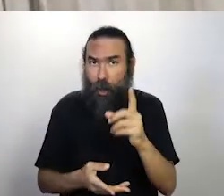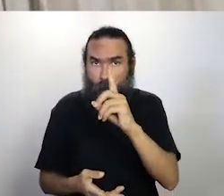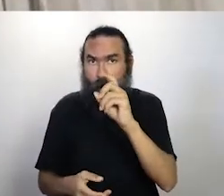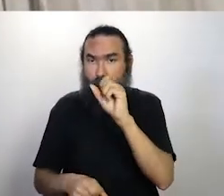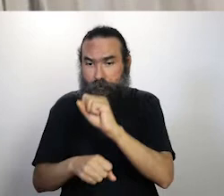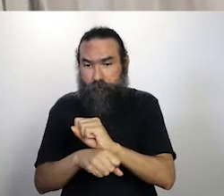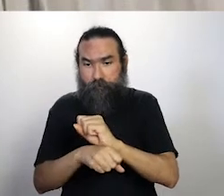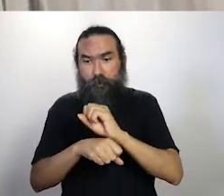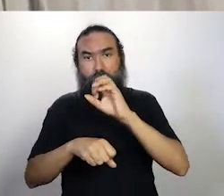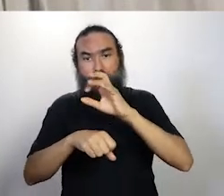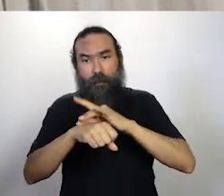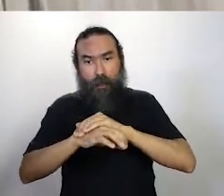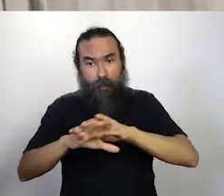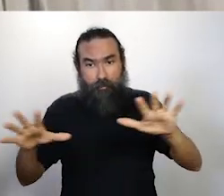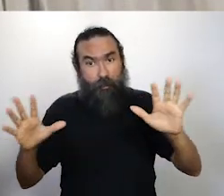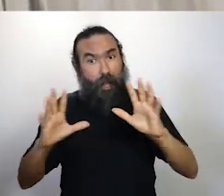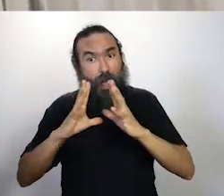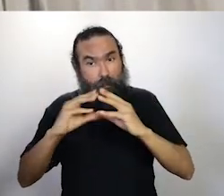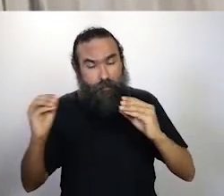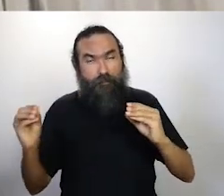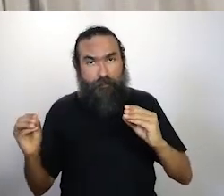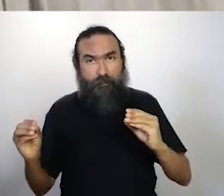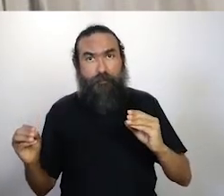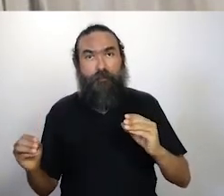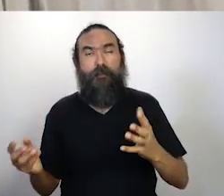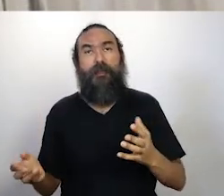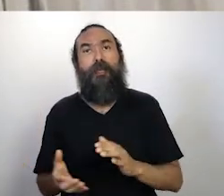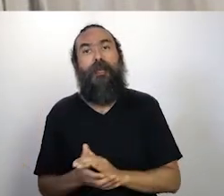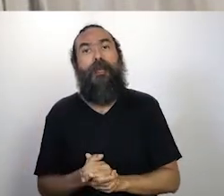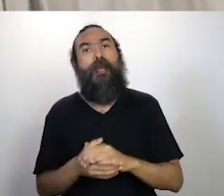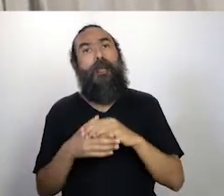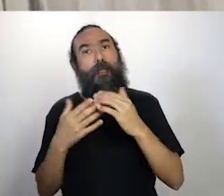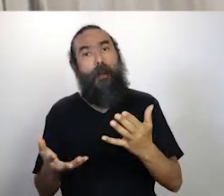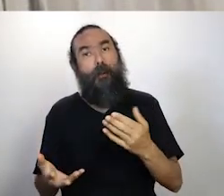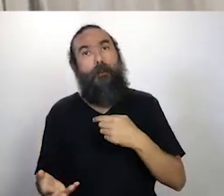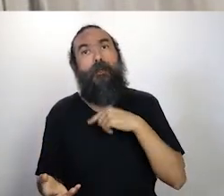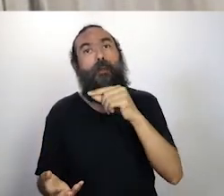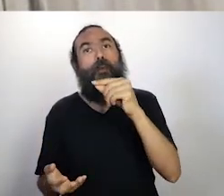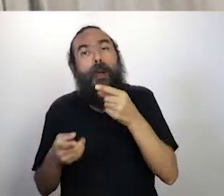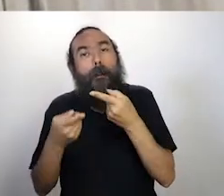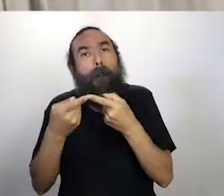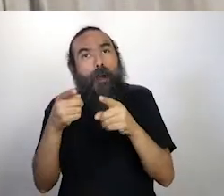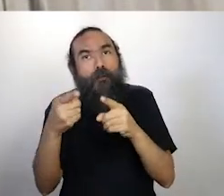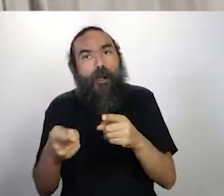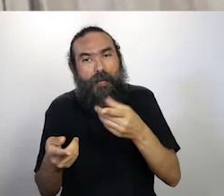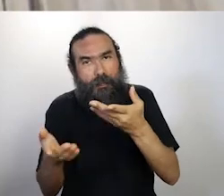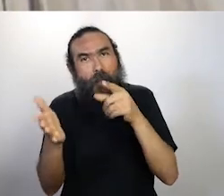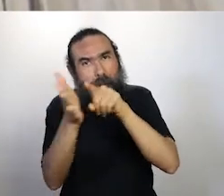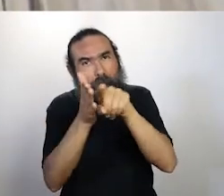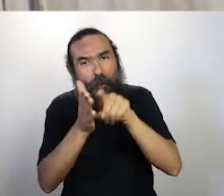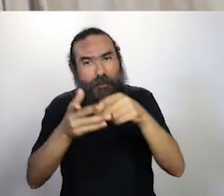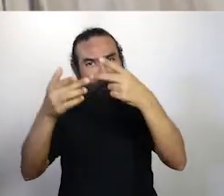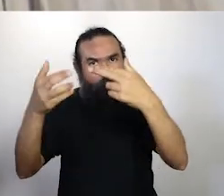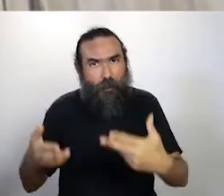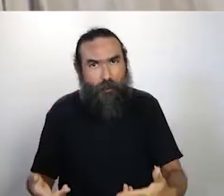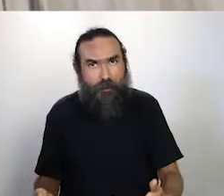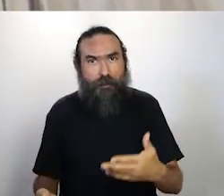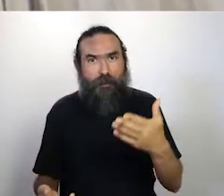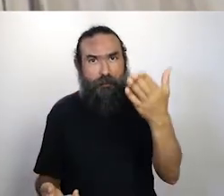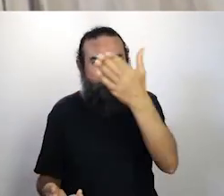que ficam essas provocações ou comentários, que a gente consiga avançar também num bom debate por aqui.